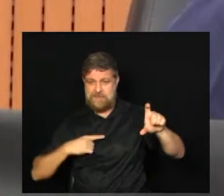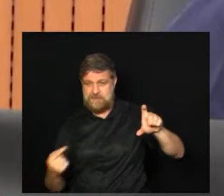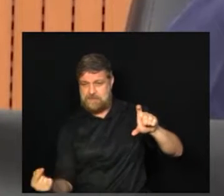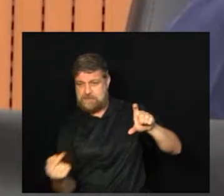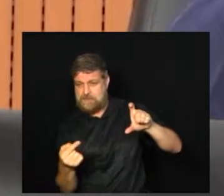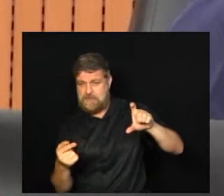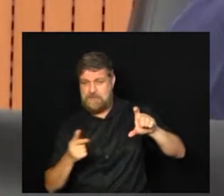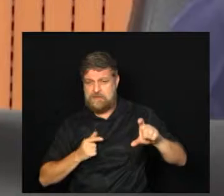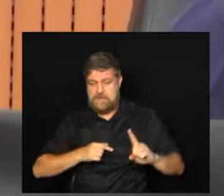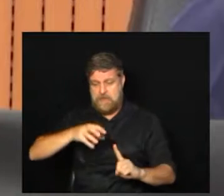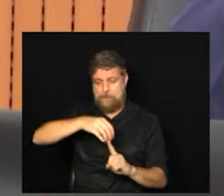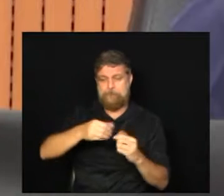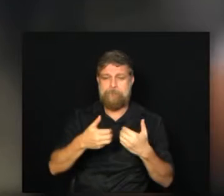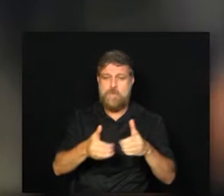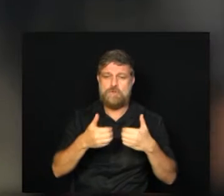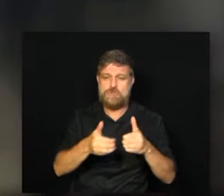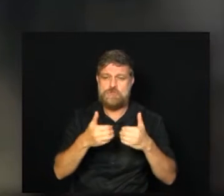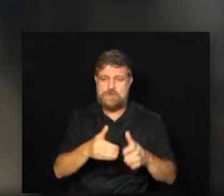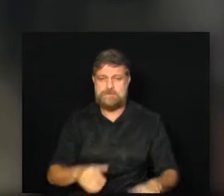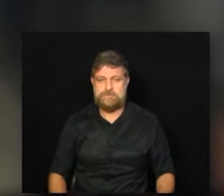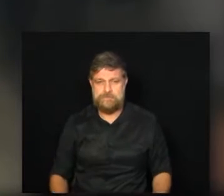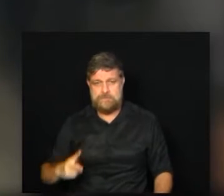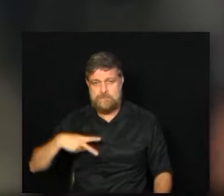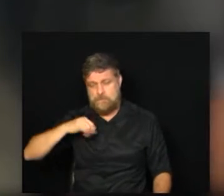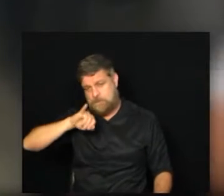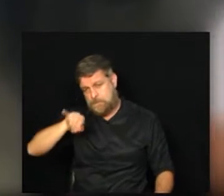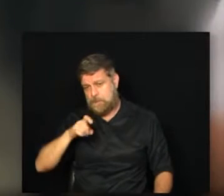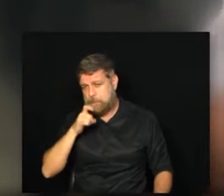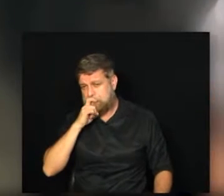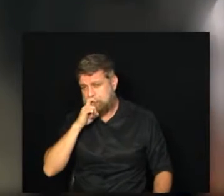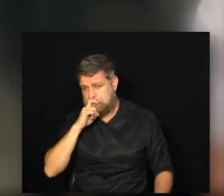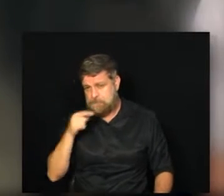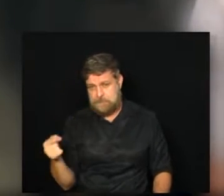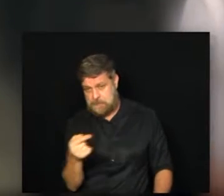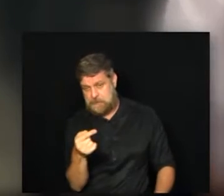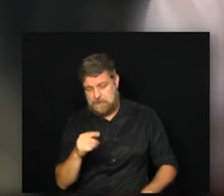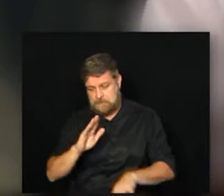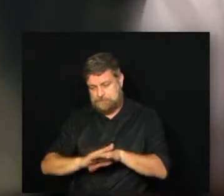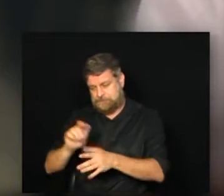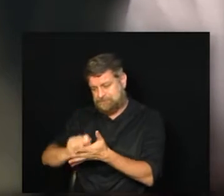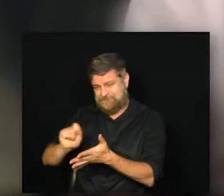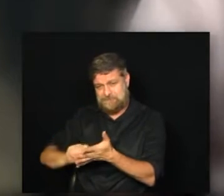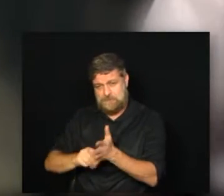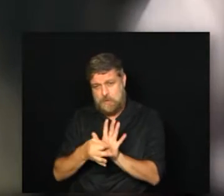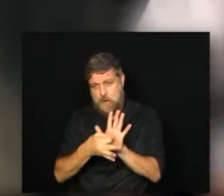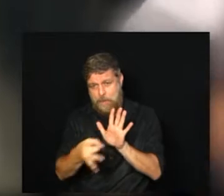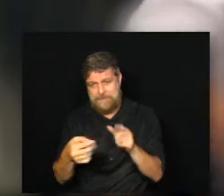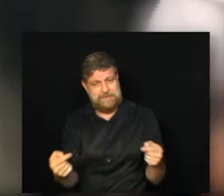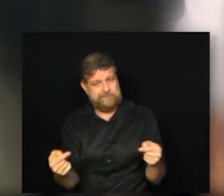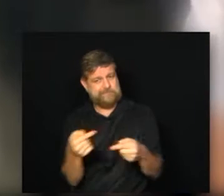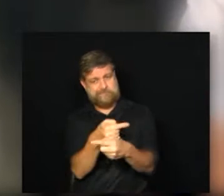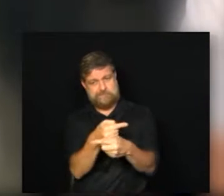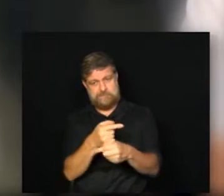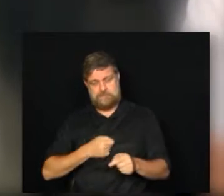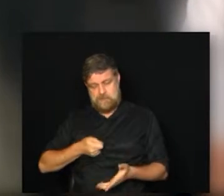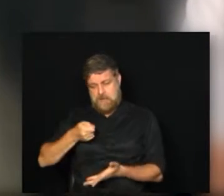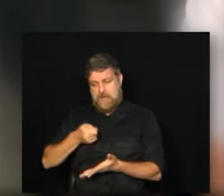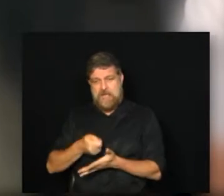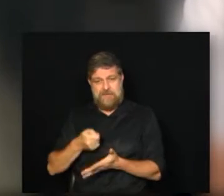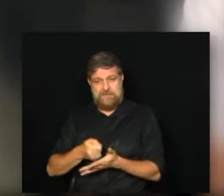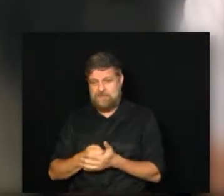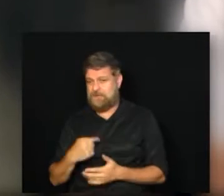instalado ponto de ônibus urbano. O vereador Jorge Schneider, autor do parecer contrário, afirmou que esse